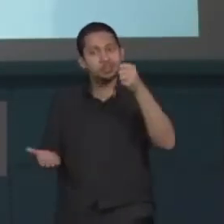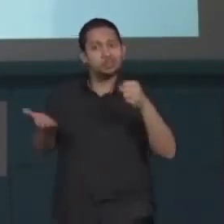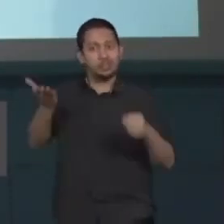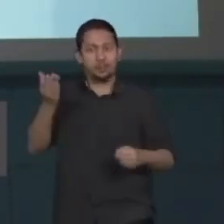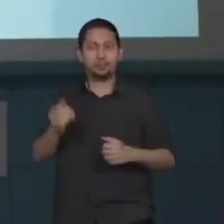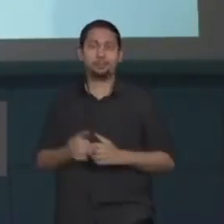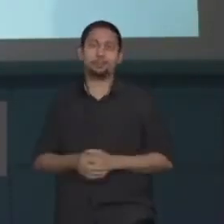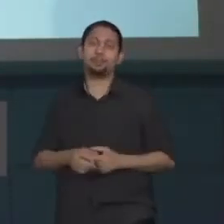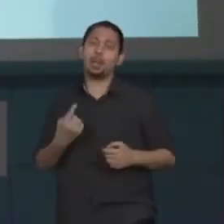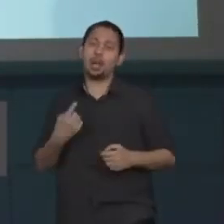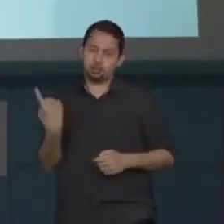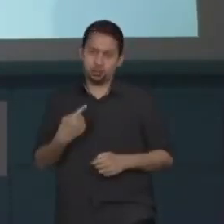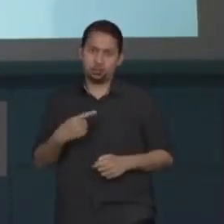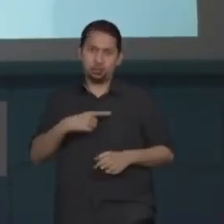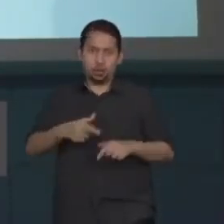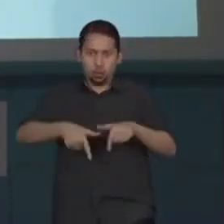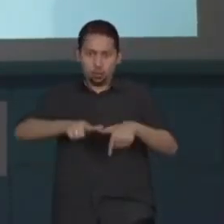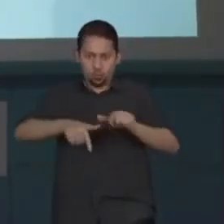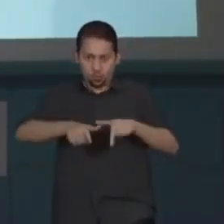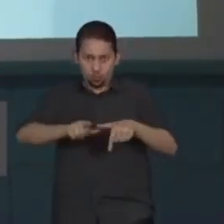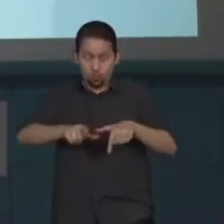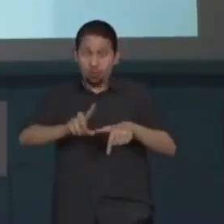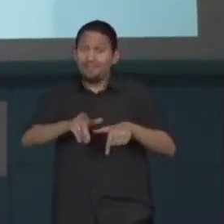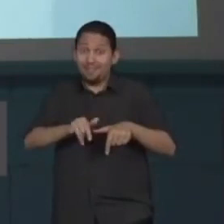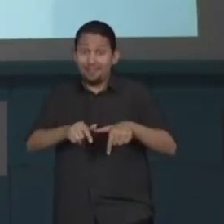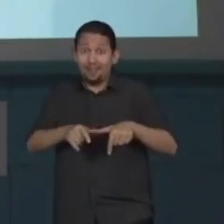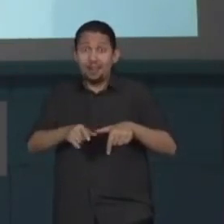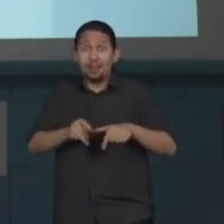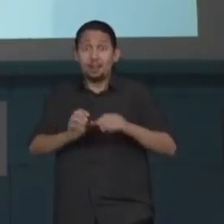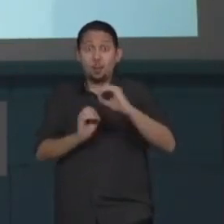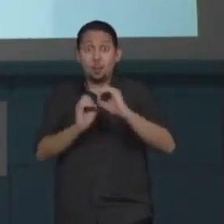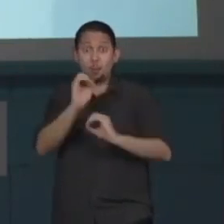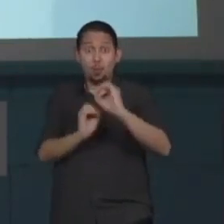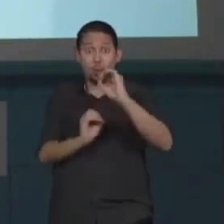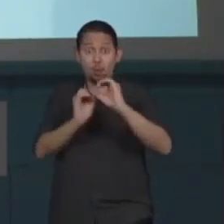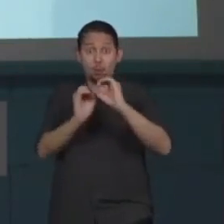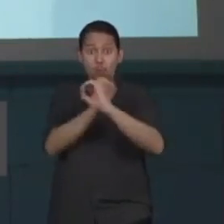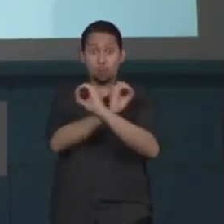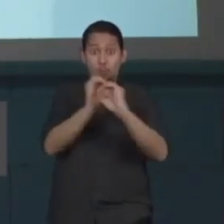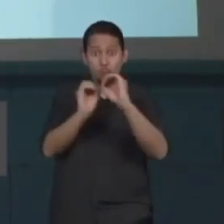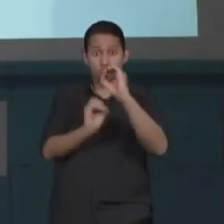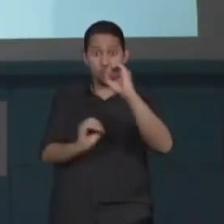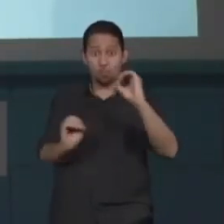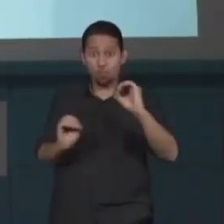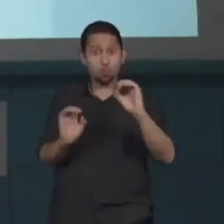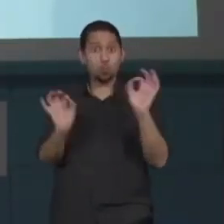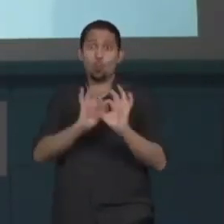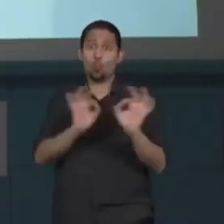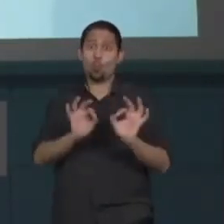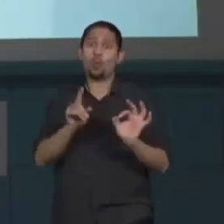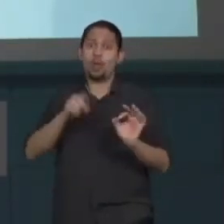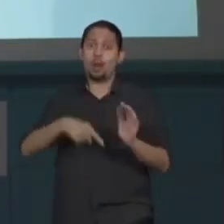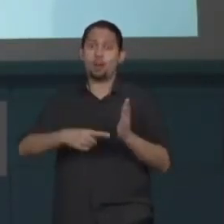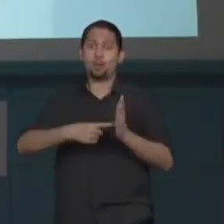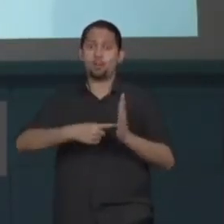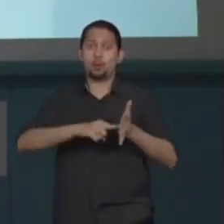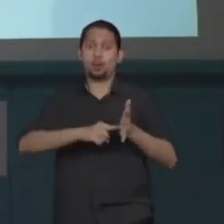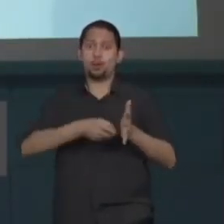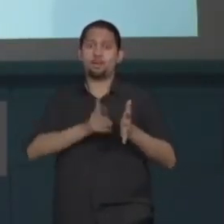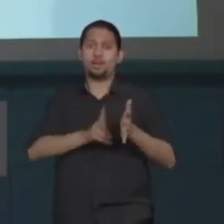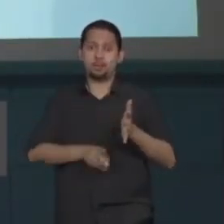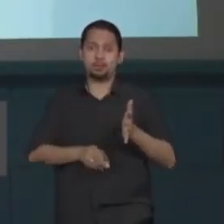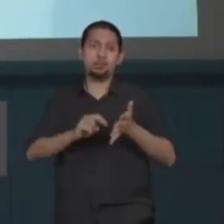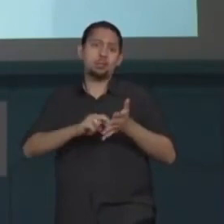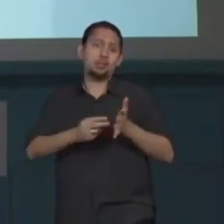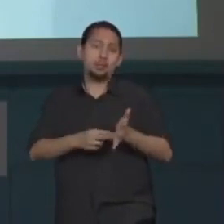vai usar. O nosso robô ele vai trabalhar com polias fixas, então ele vai ali estar levantando o peso do